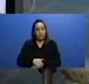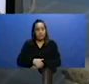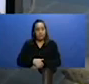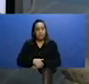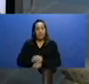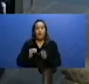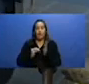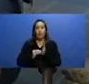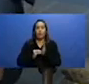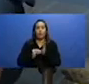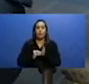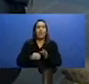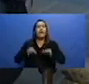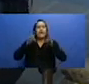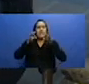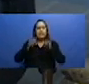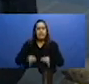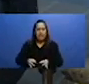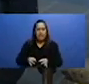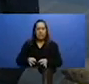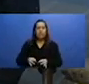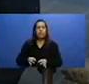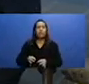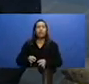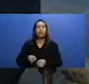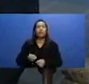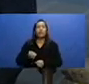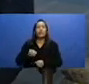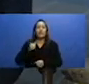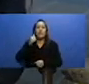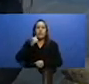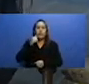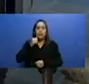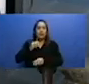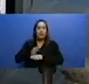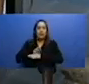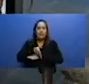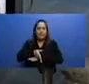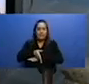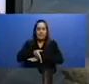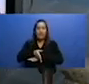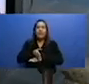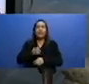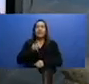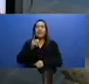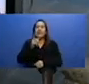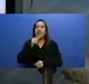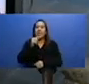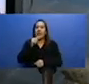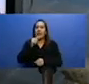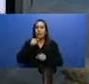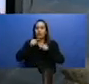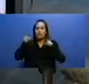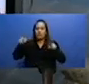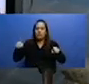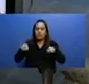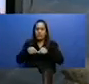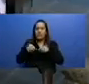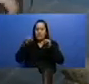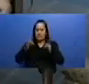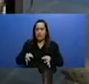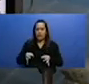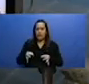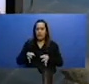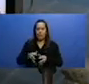E a última, é certo que ela entrará na água para a aula de natação? É certo que ela vai entrar